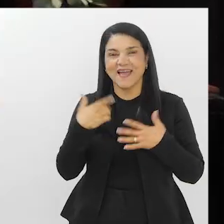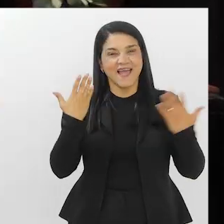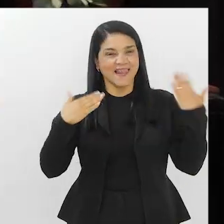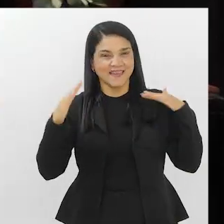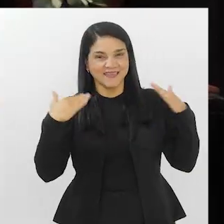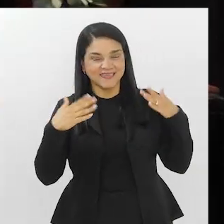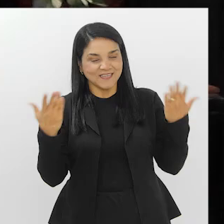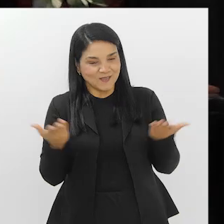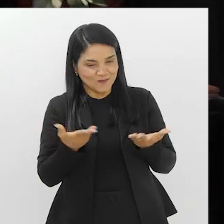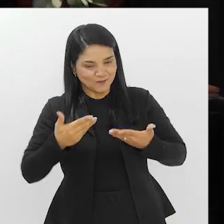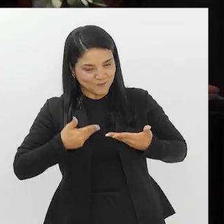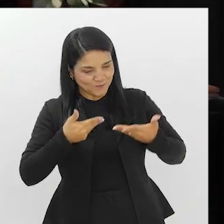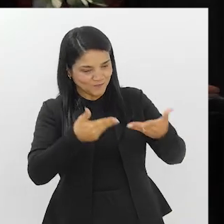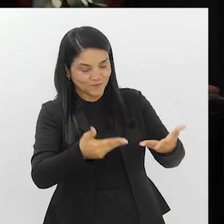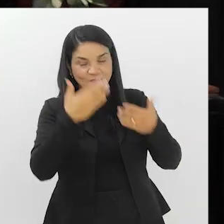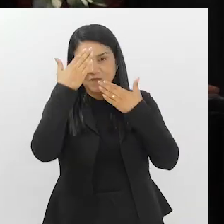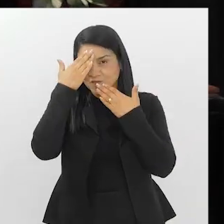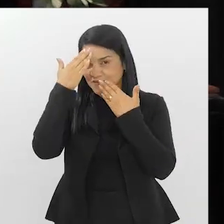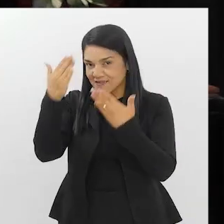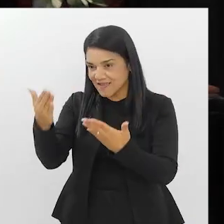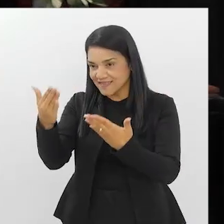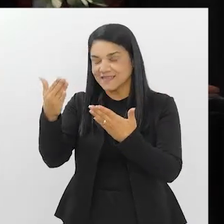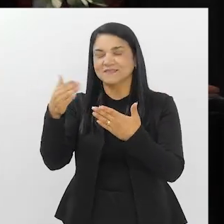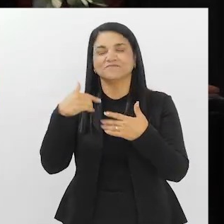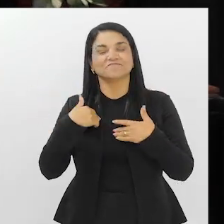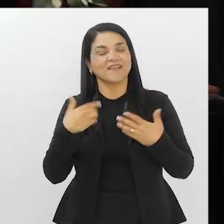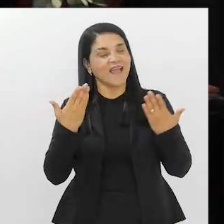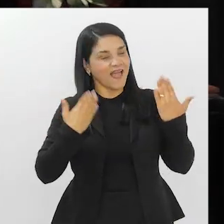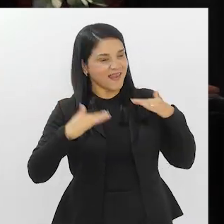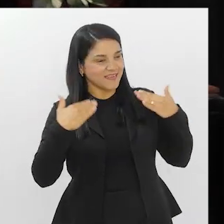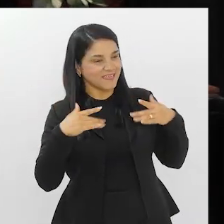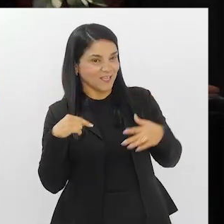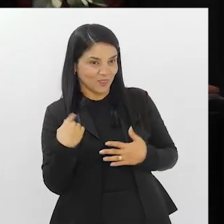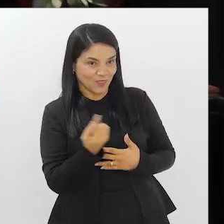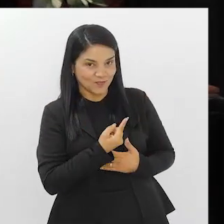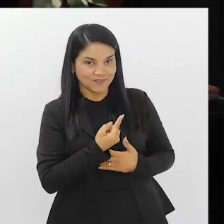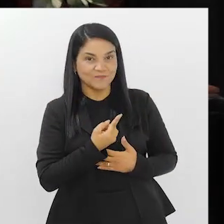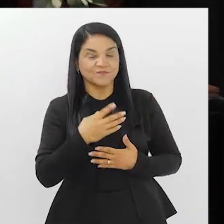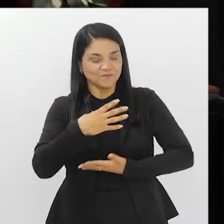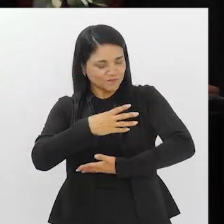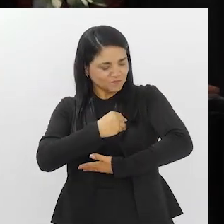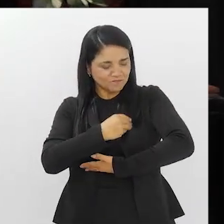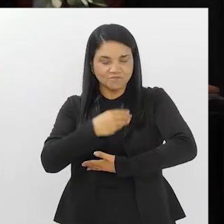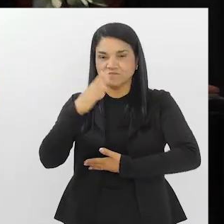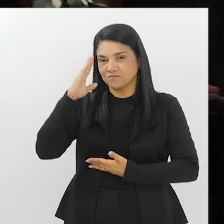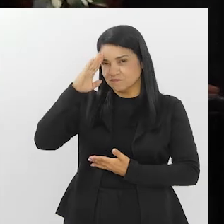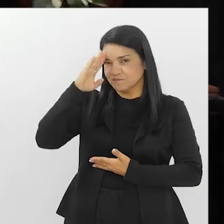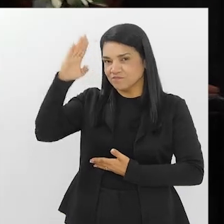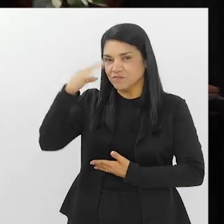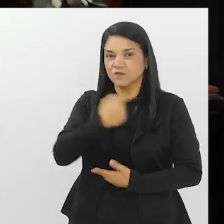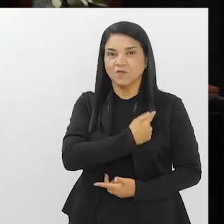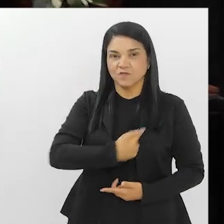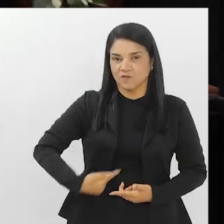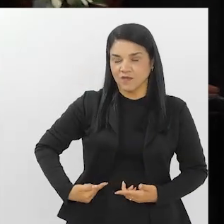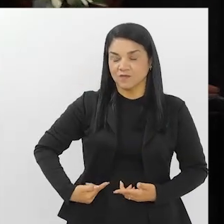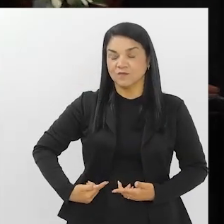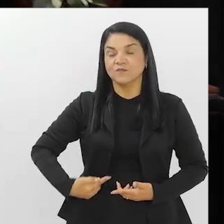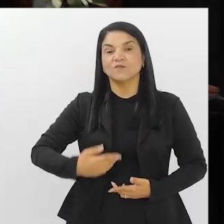Muito Alegria, obrigada pelo convite. a alegria é toda nossa. Nayara, o aleitamento materno é uma prioridade do governo federal, não